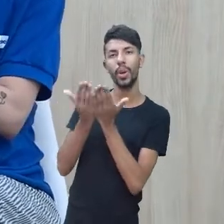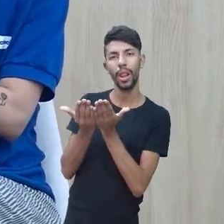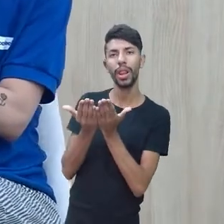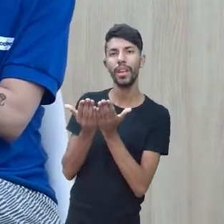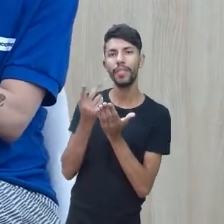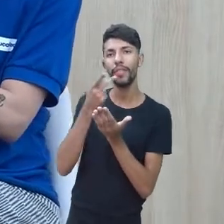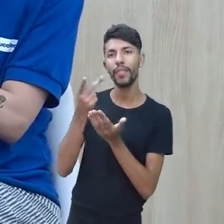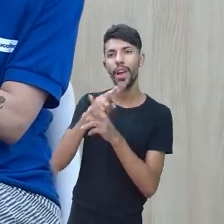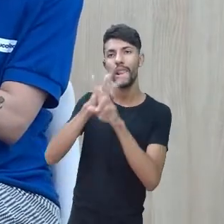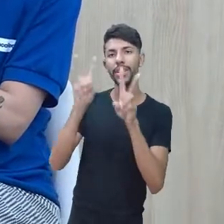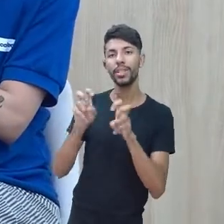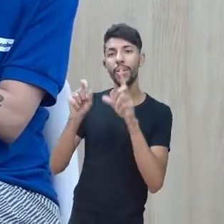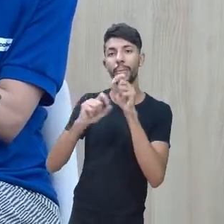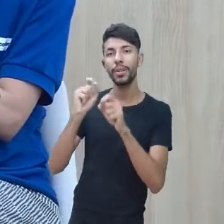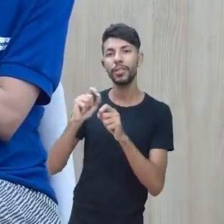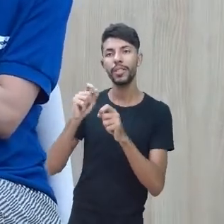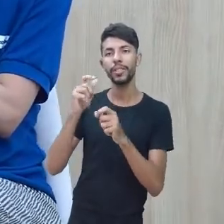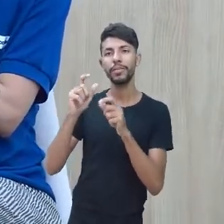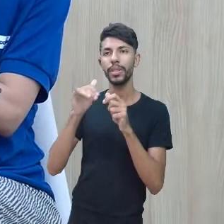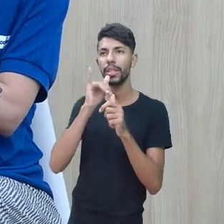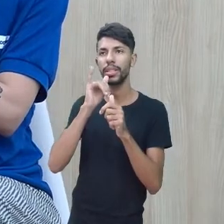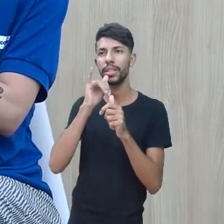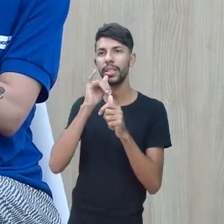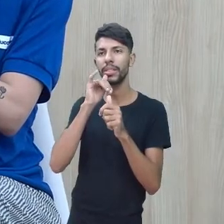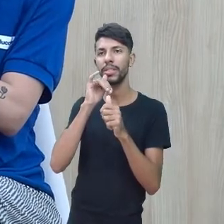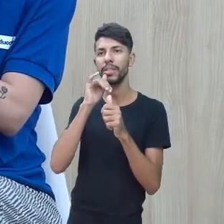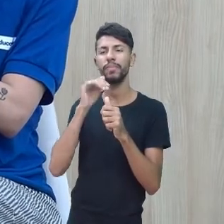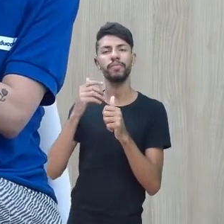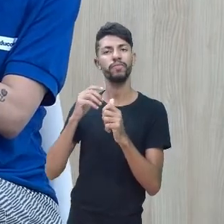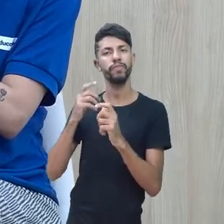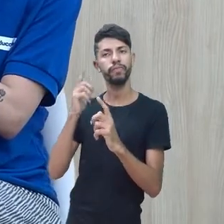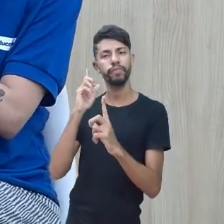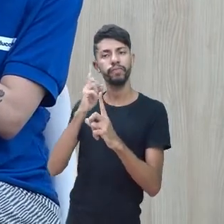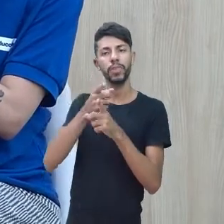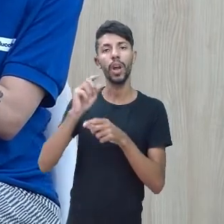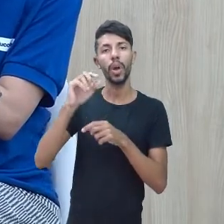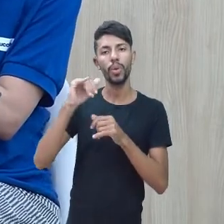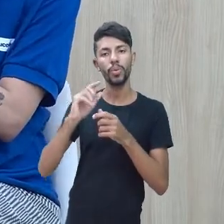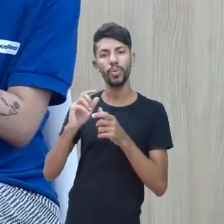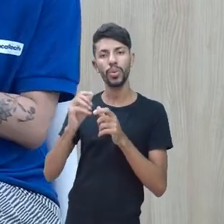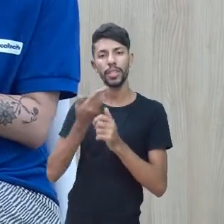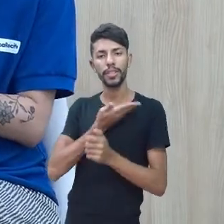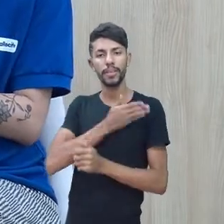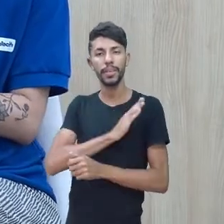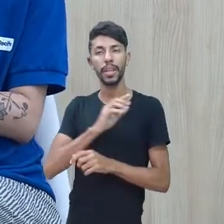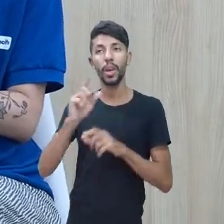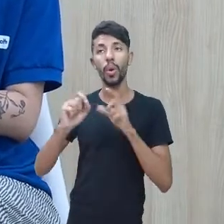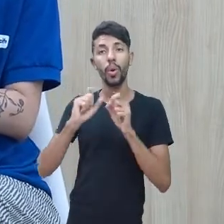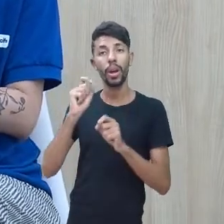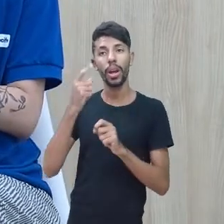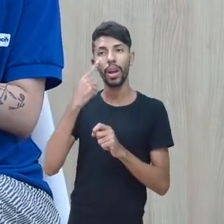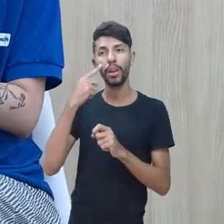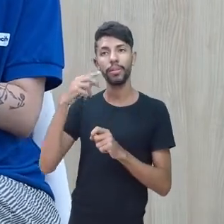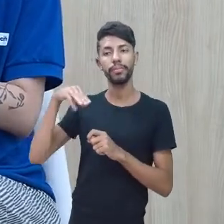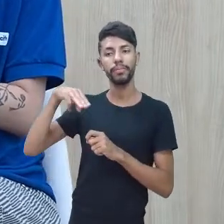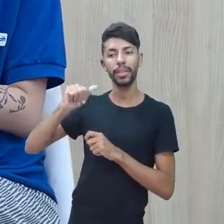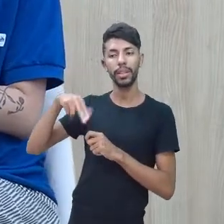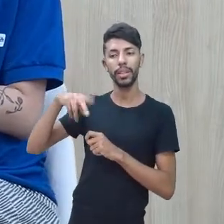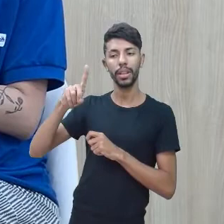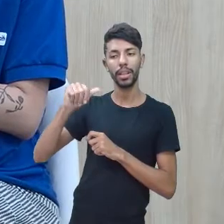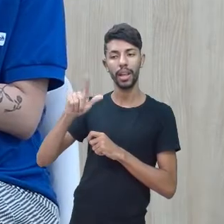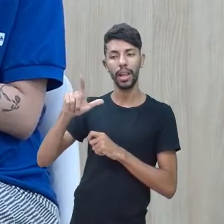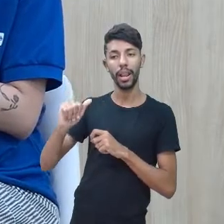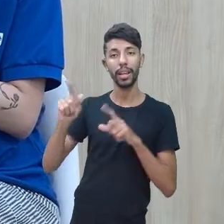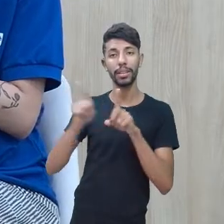fala Conquistando o Inimigo, que é Nelson Mandela e o jogo que uniu a África do Sul, né, o